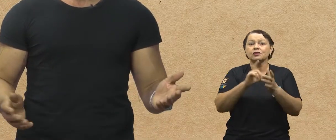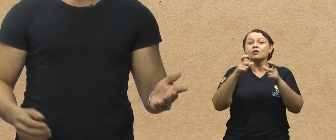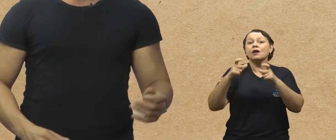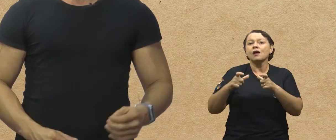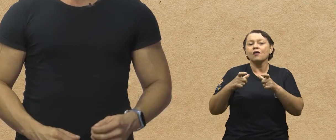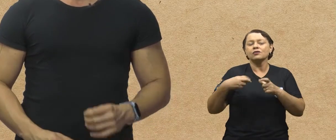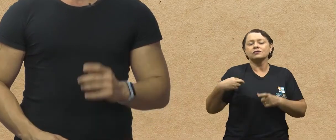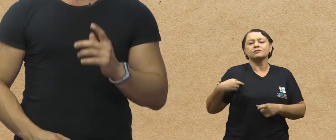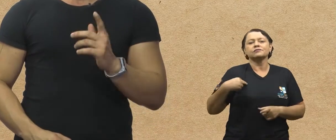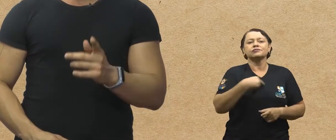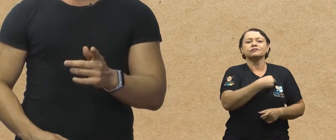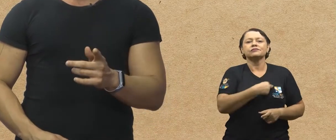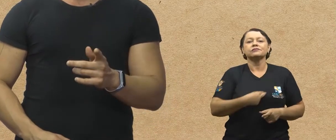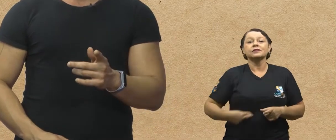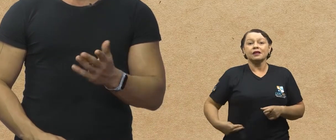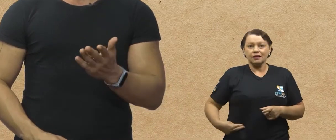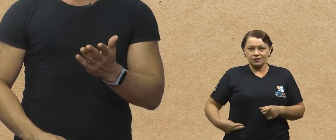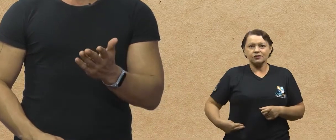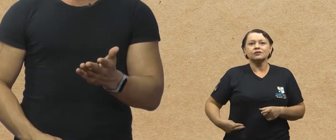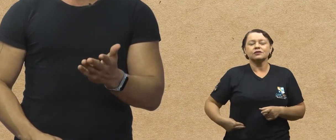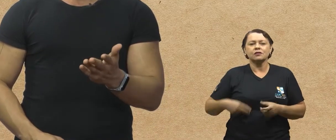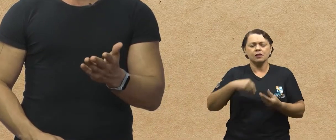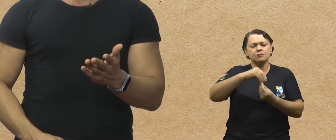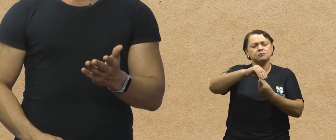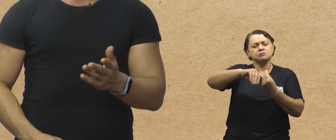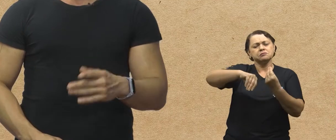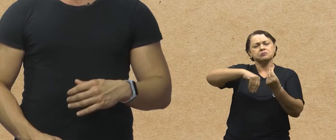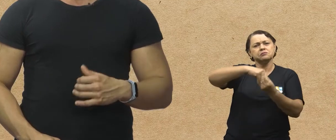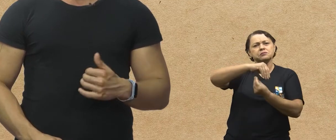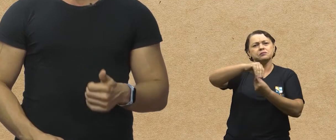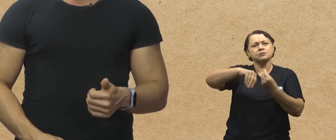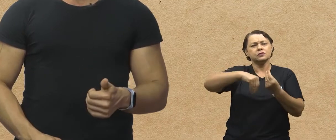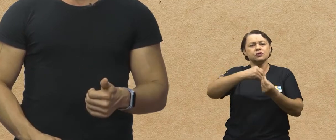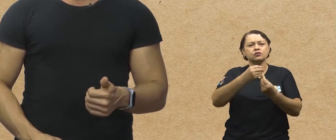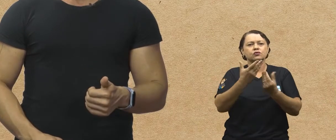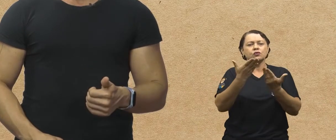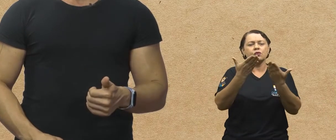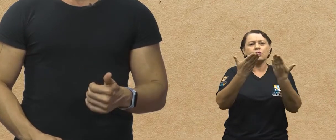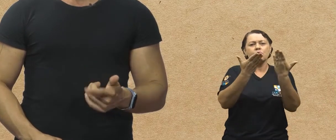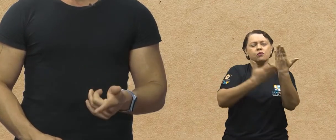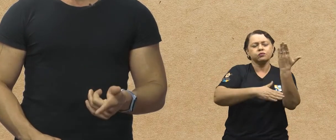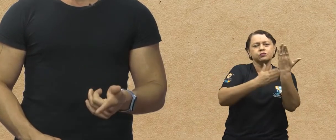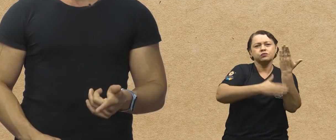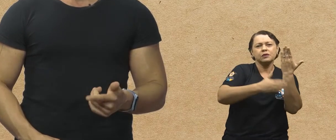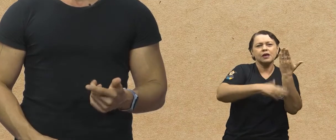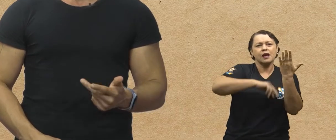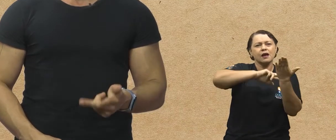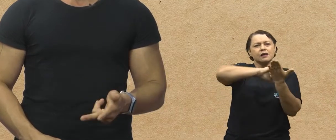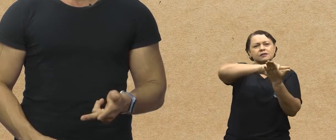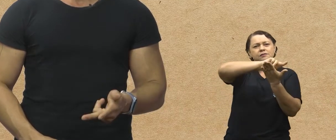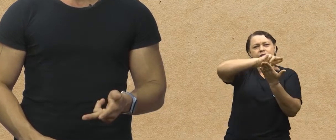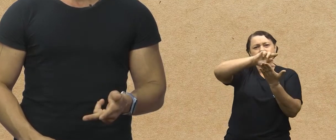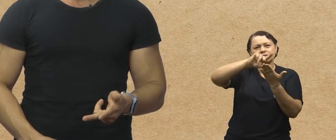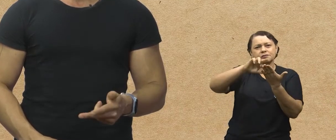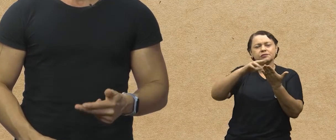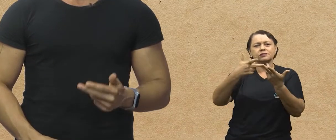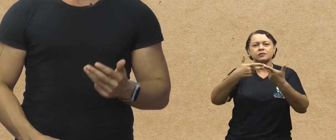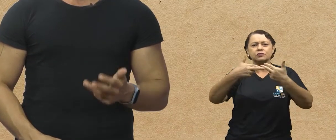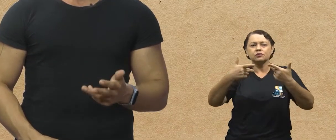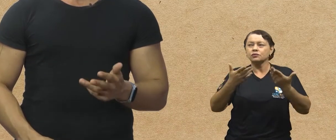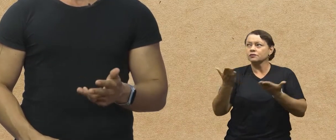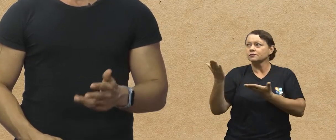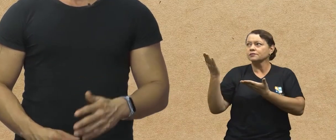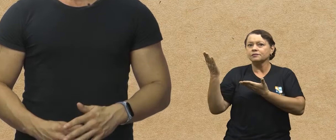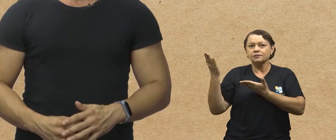China, quando Tsai Lun fez uma mistura de casca de amoreira, cânhamo, restos de roupas